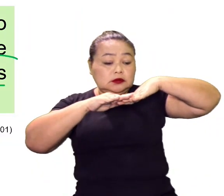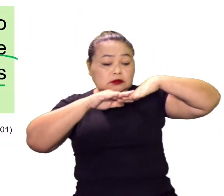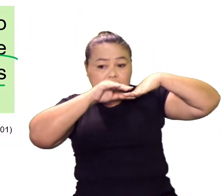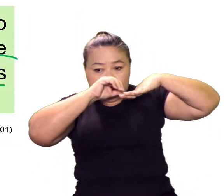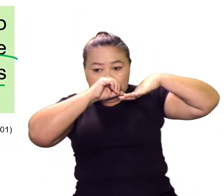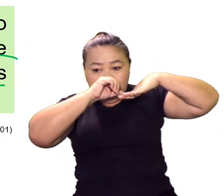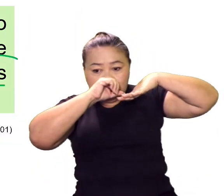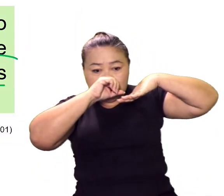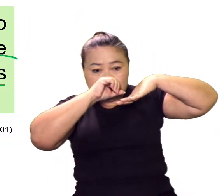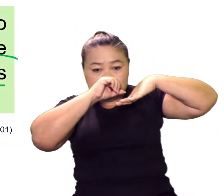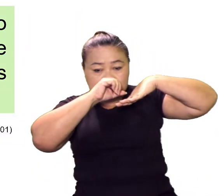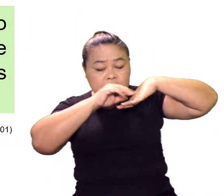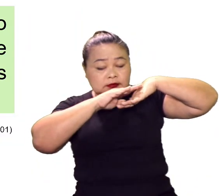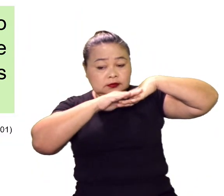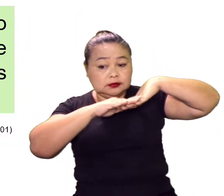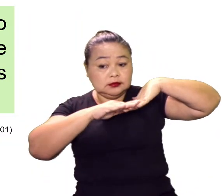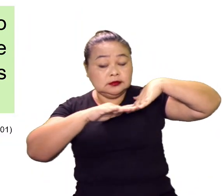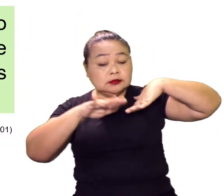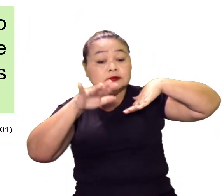formada exatamente